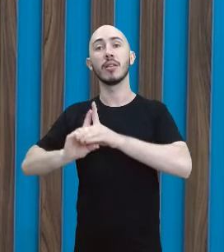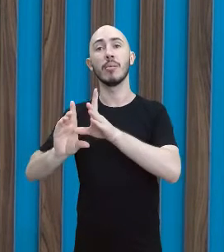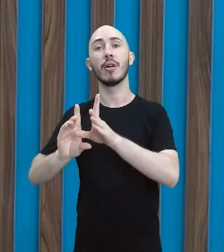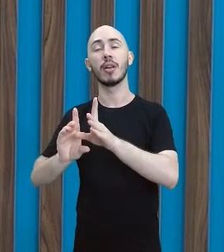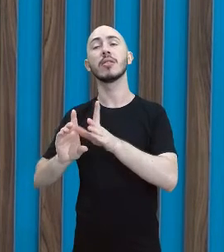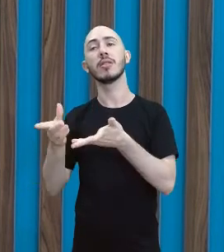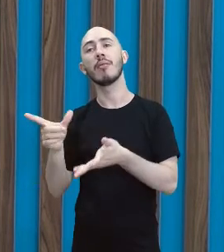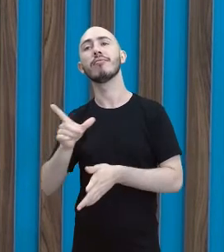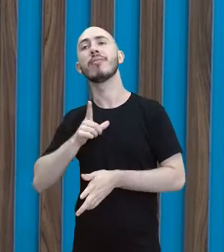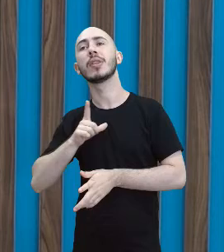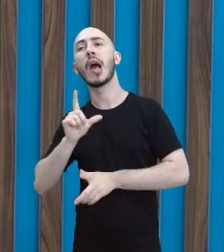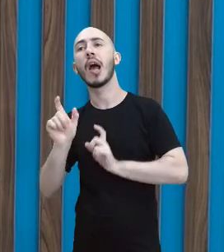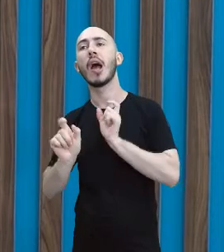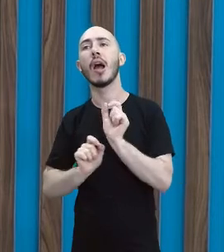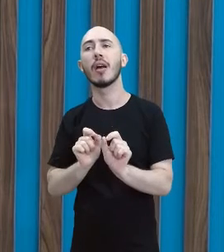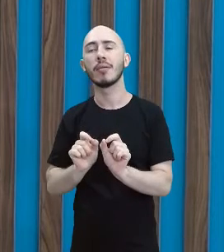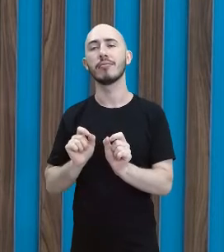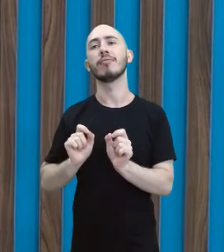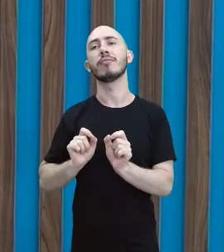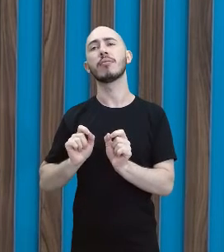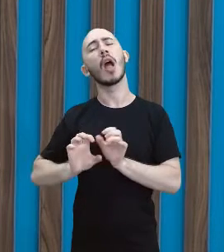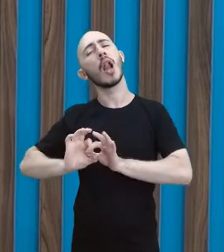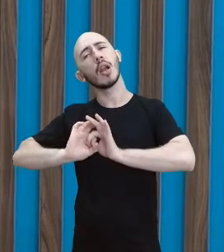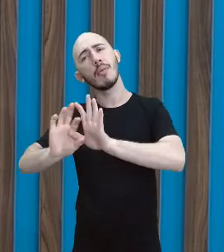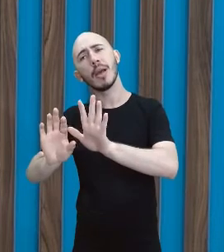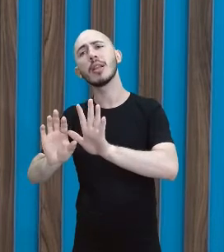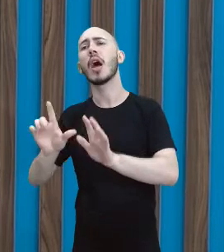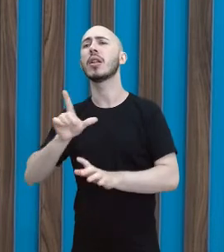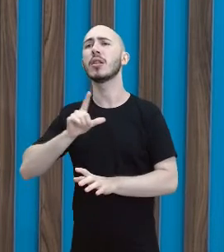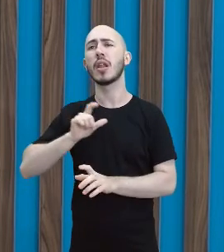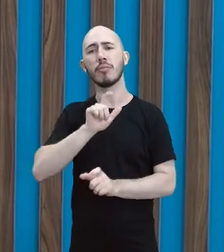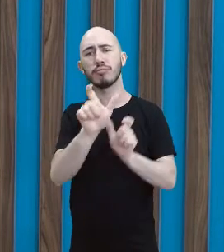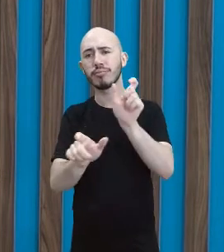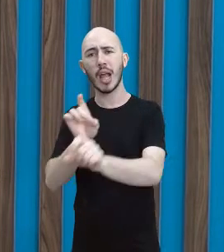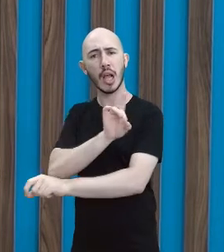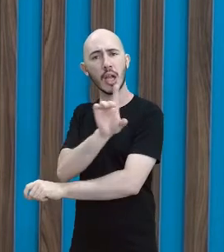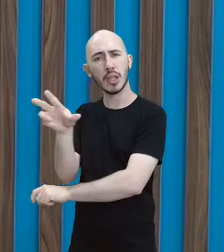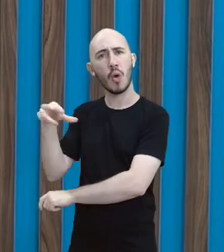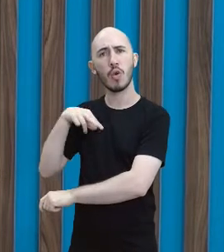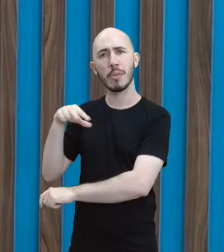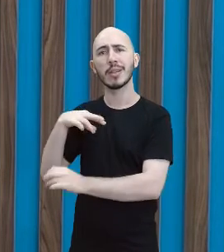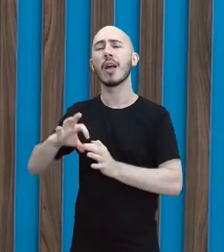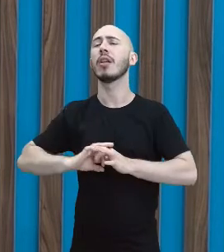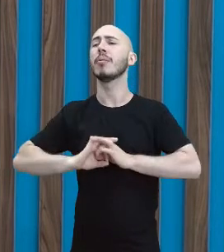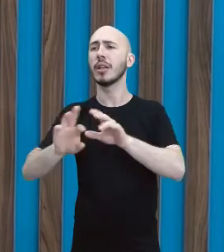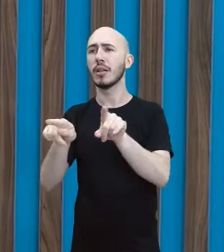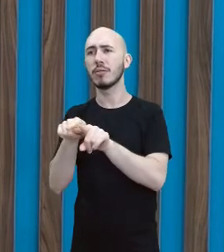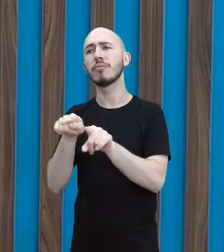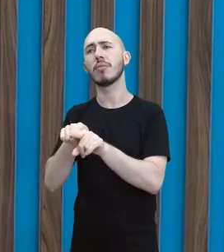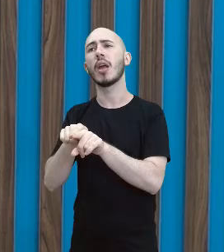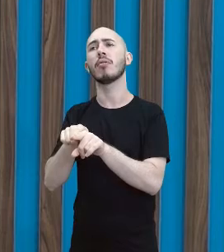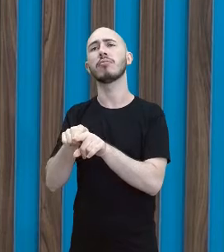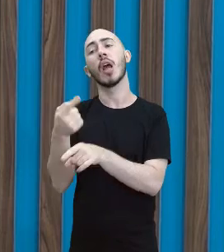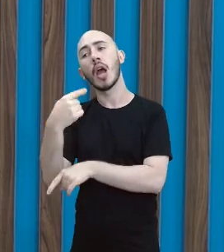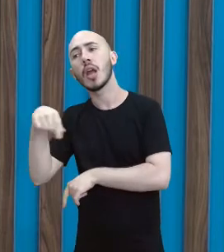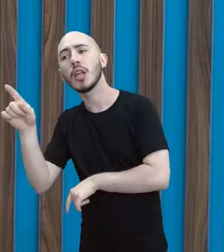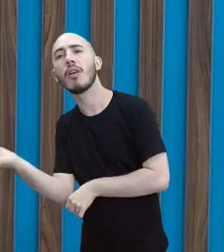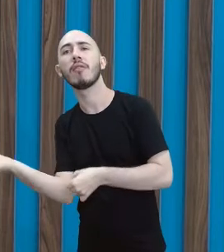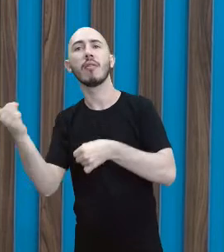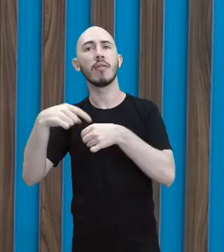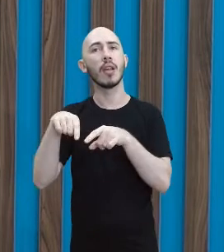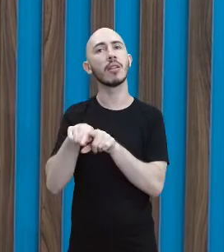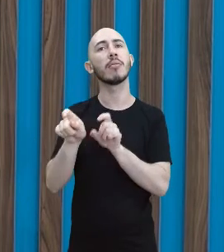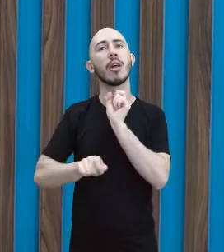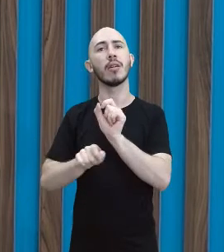você tem as suas liberdades individuais garantidas, né? Direito de ir e vir, direito de liberdade